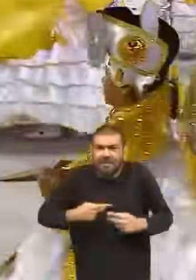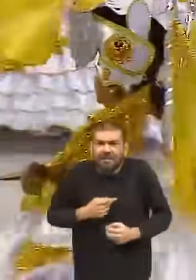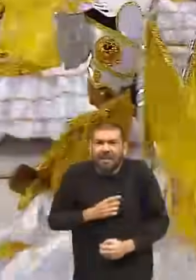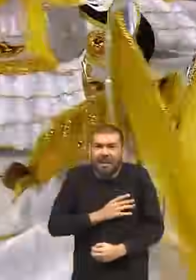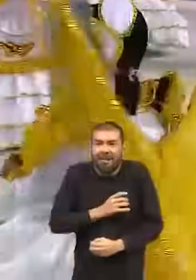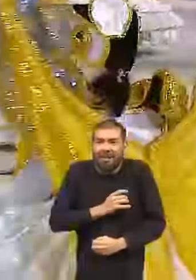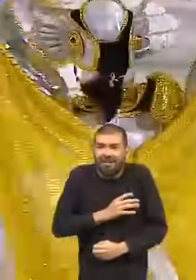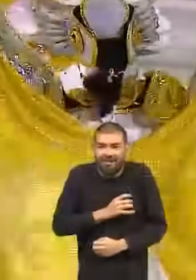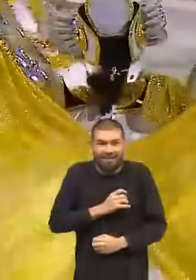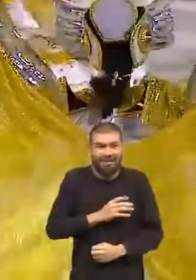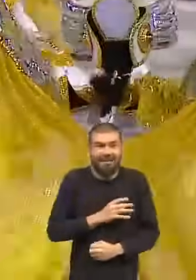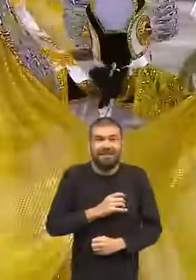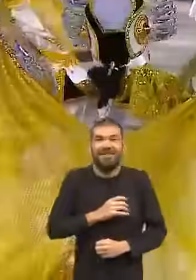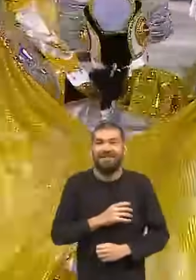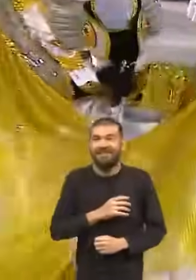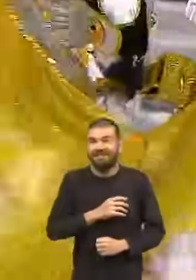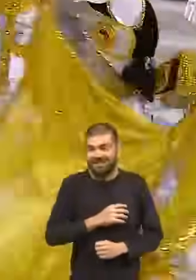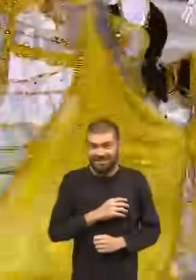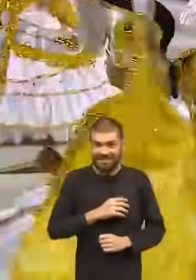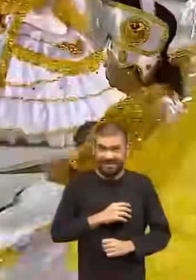Olimpo emanava claridade.